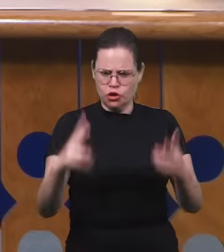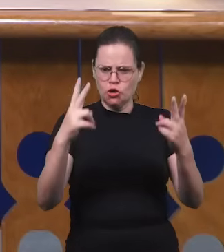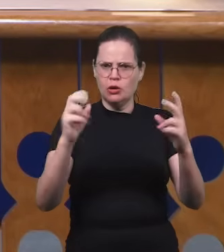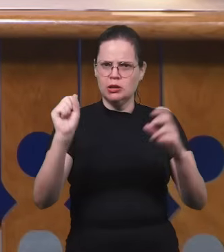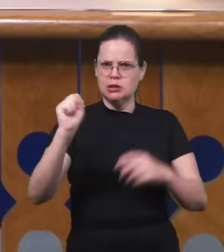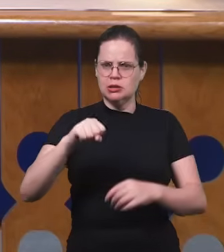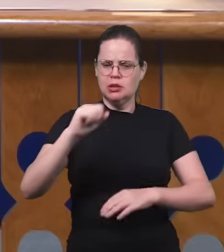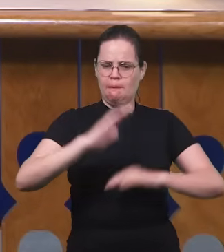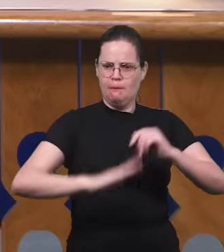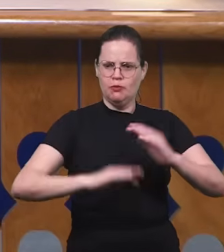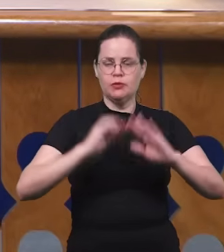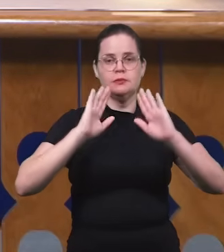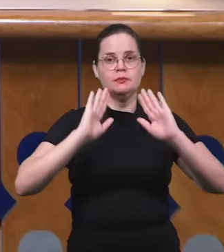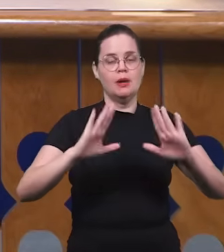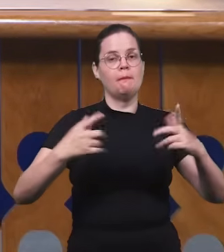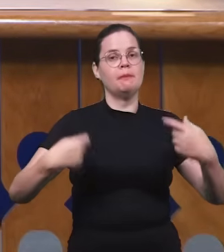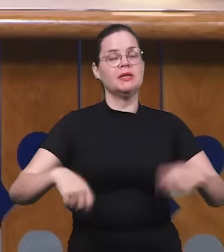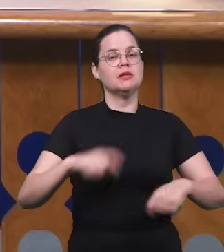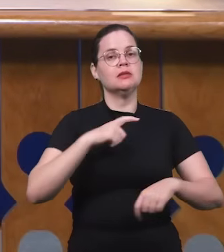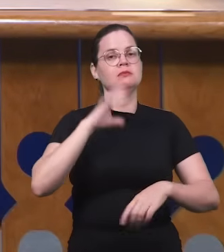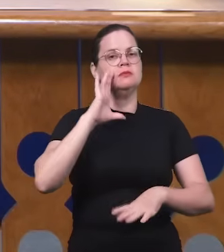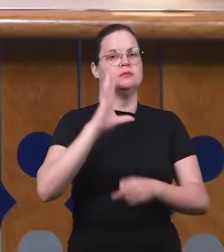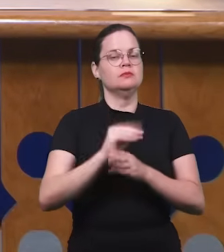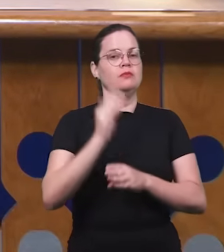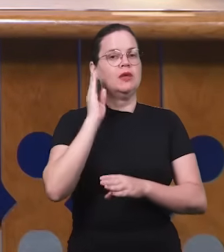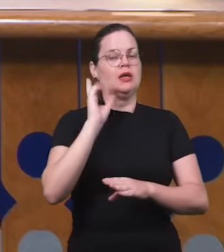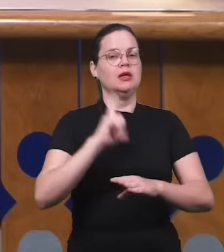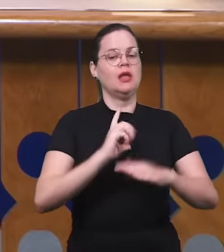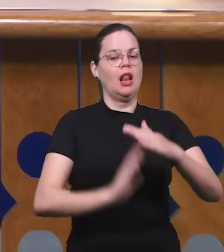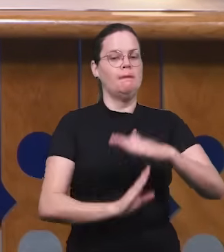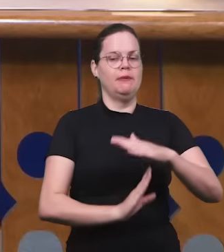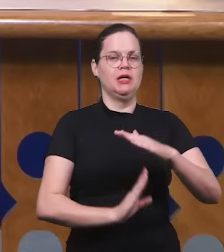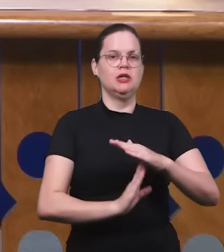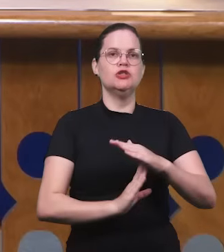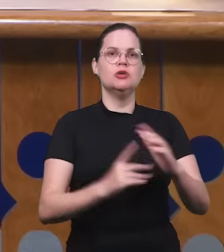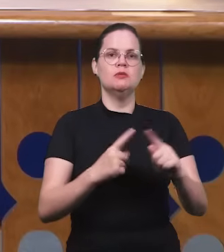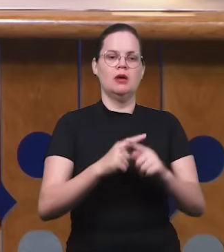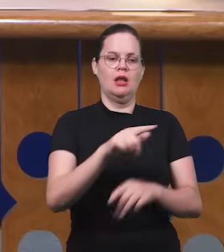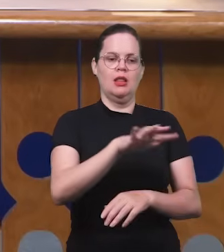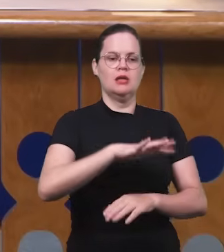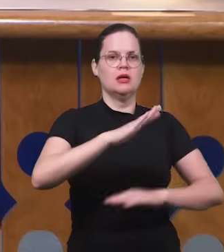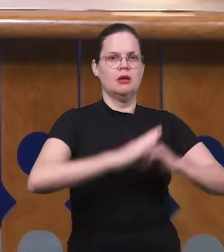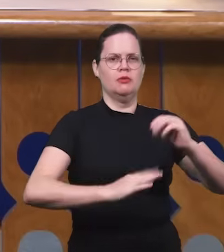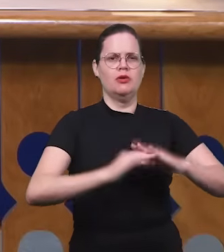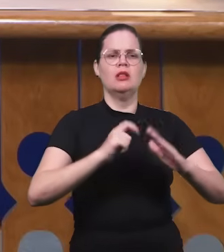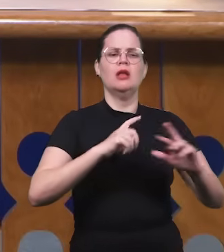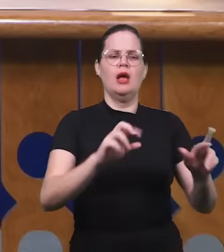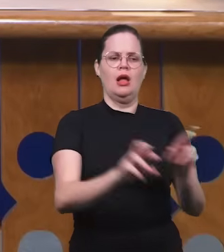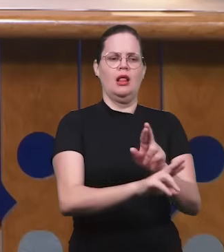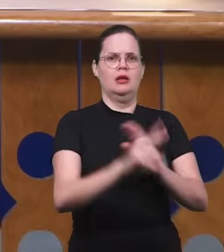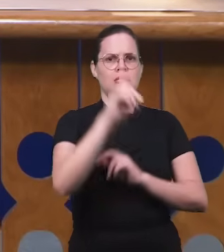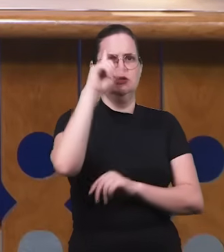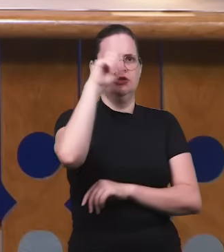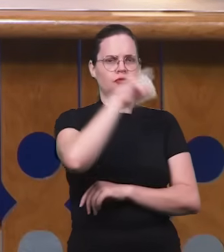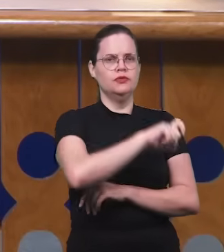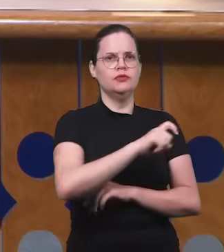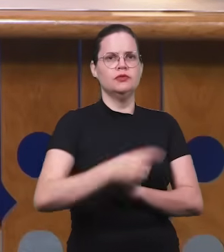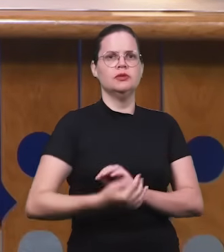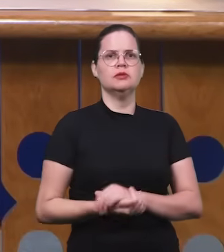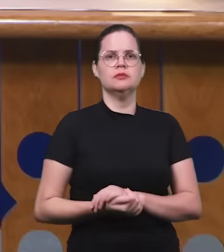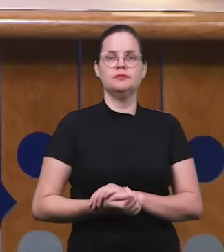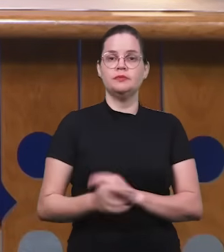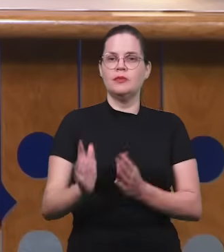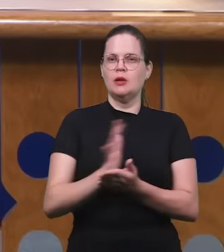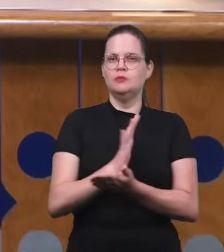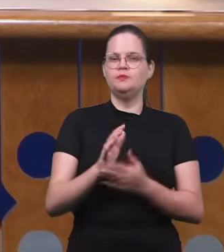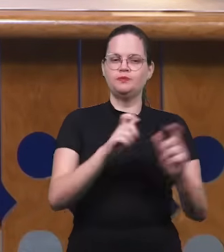é preciso entender que há relacionamentos difíceis nessa área profissional. Tenho notado em alguns